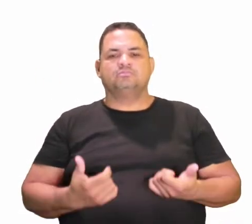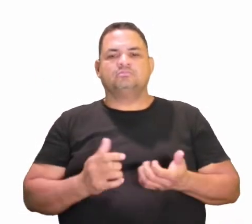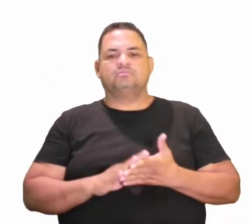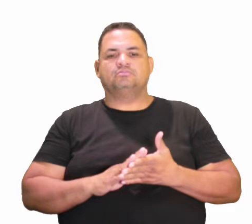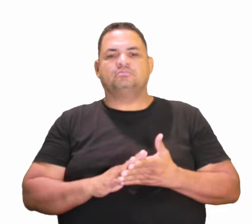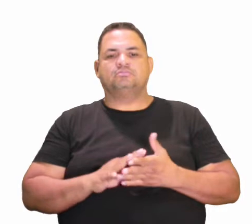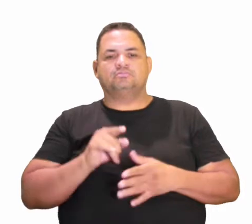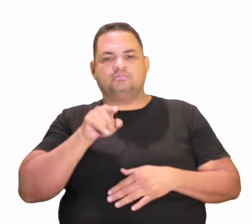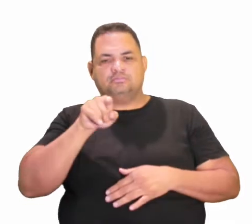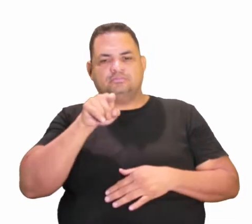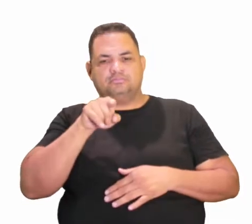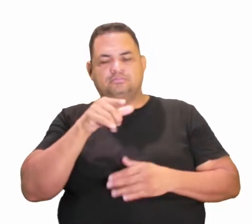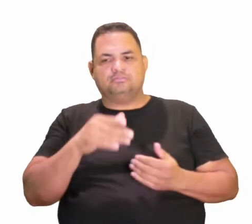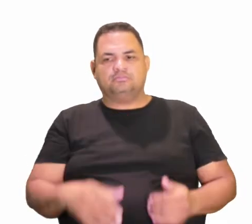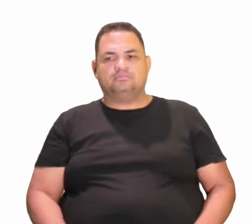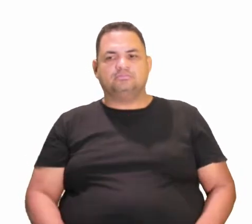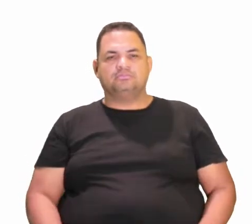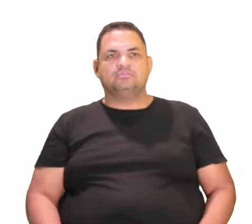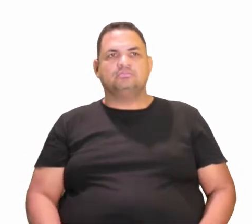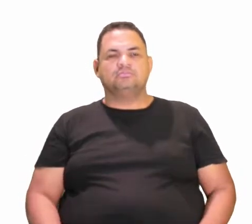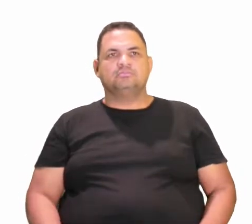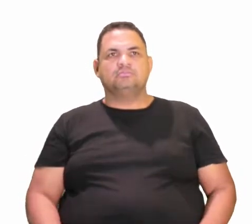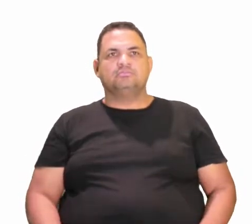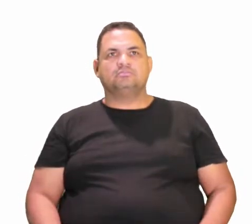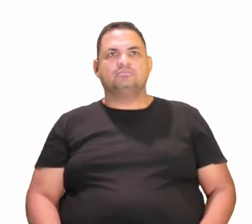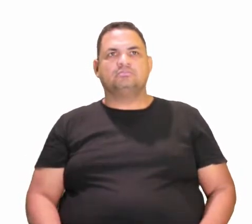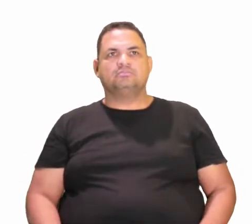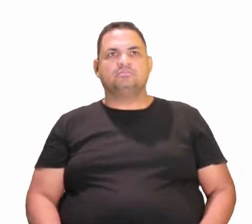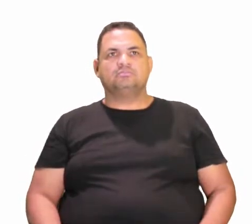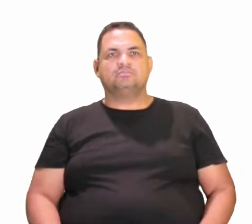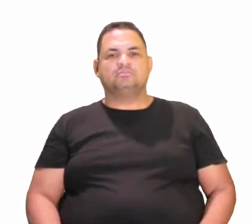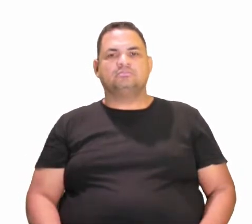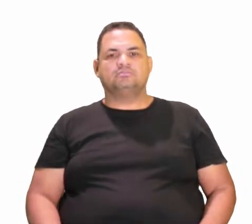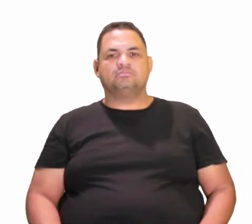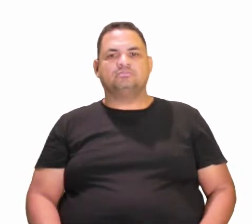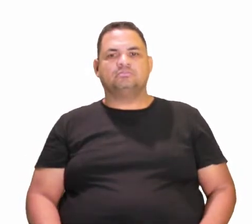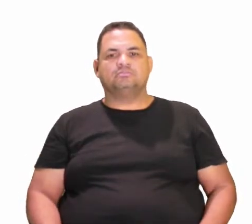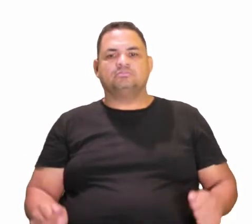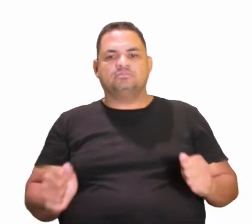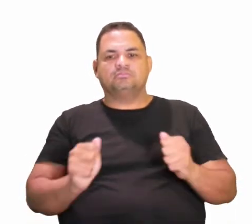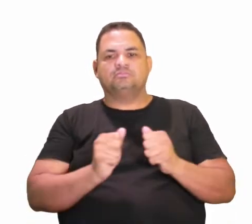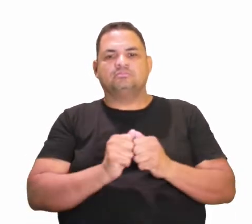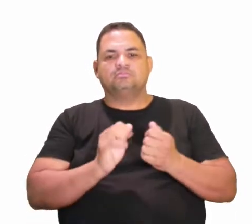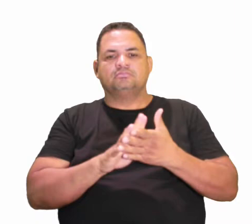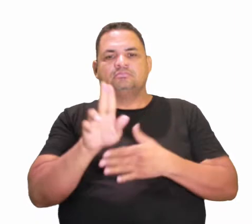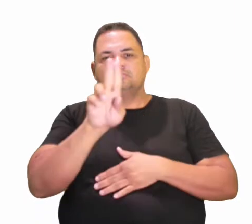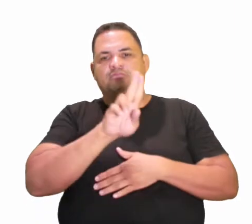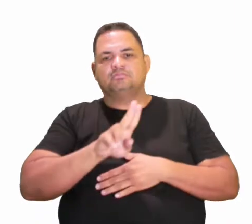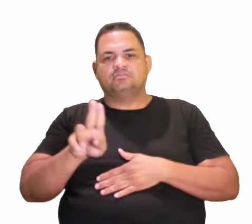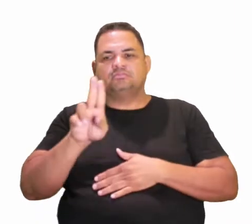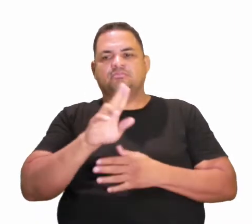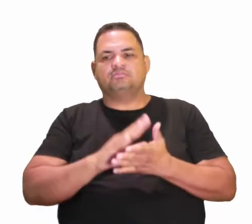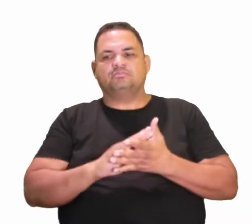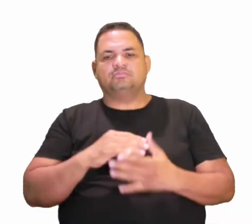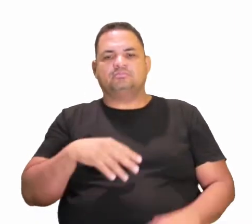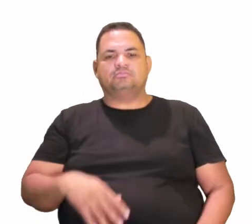e aponto para ele tá do meu lado ou não aponto, ele tá próximo de mim, portanto eu uso